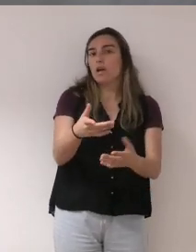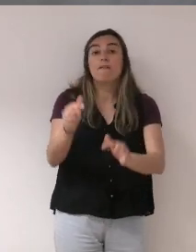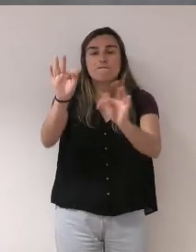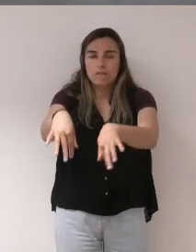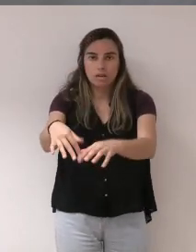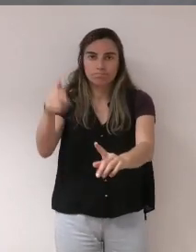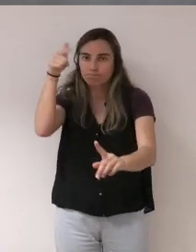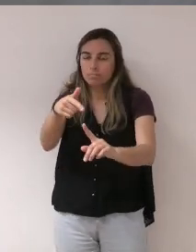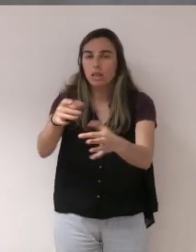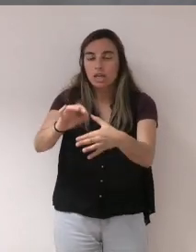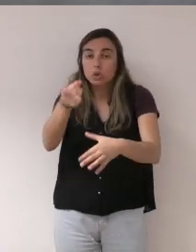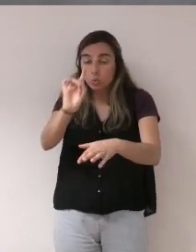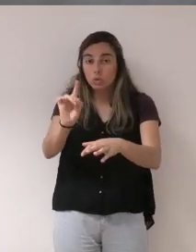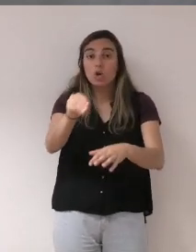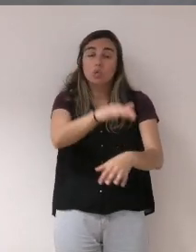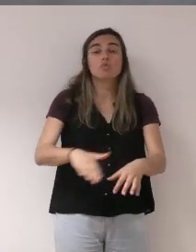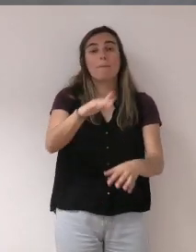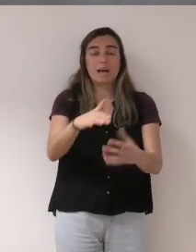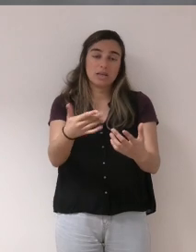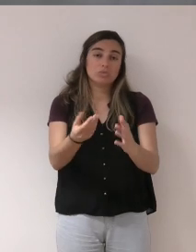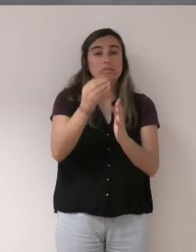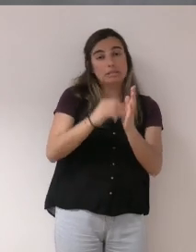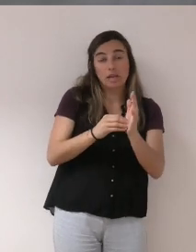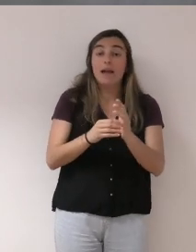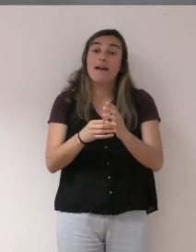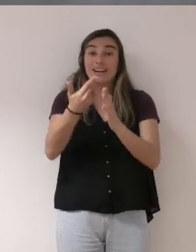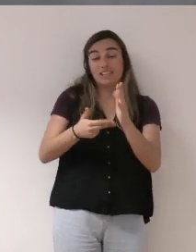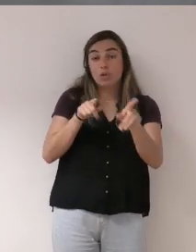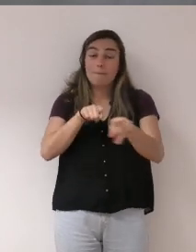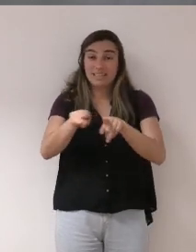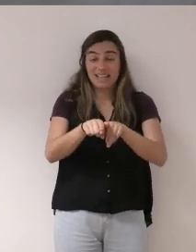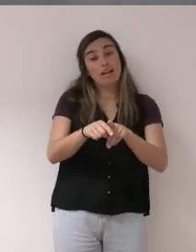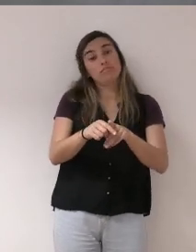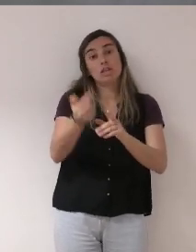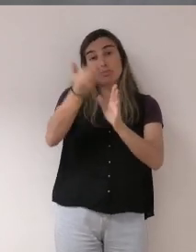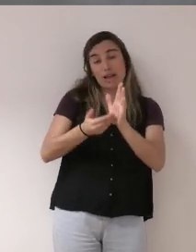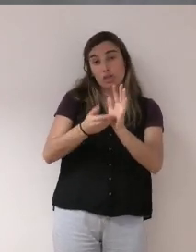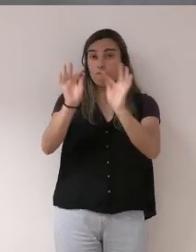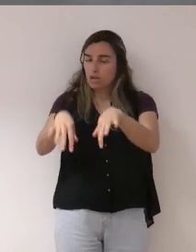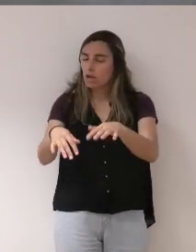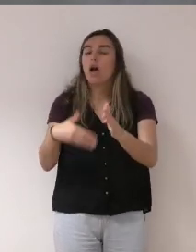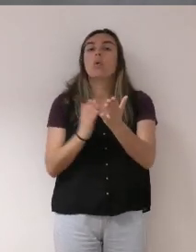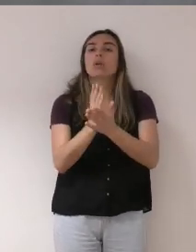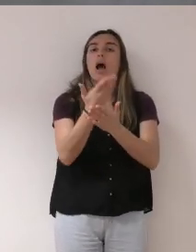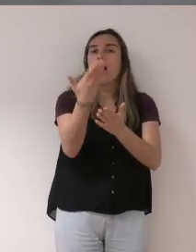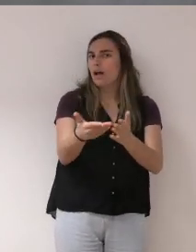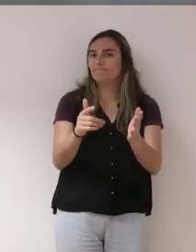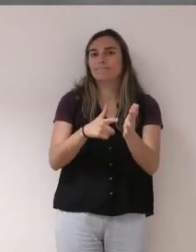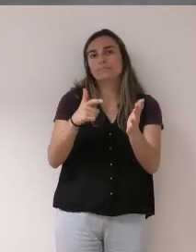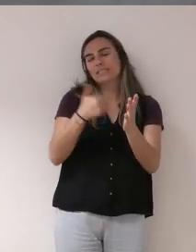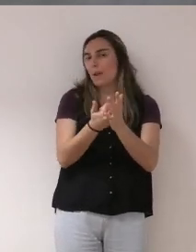fins. No espaço literário, artístico ou político, as páginas e os fins permanecem sempre